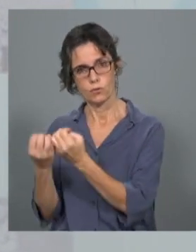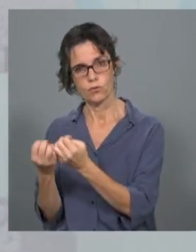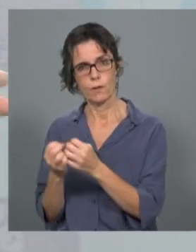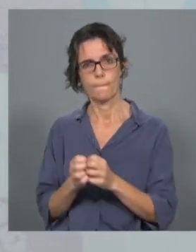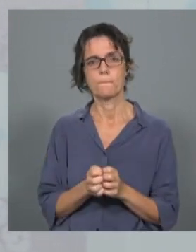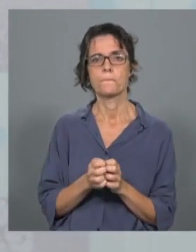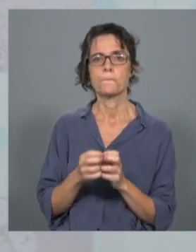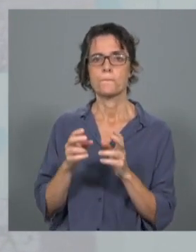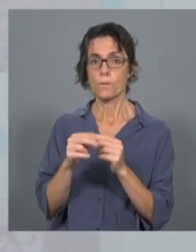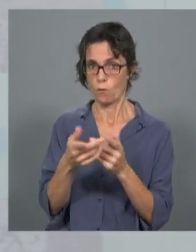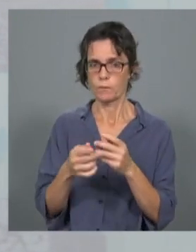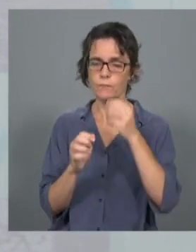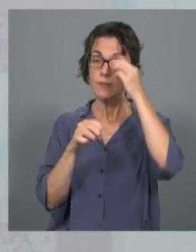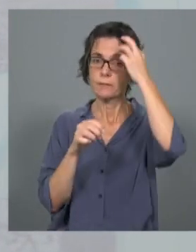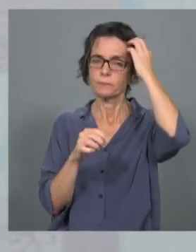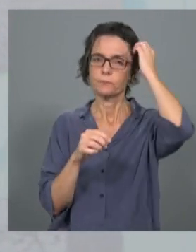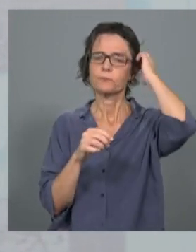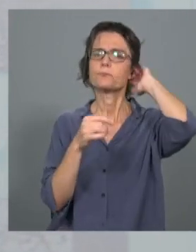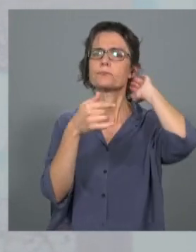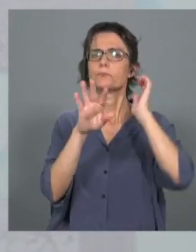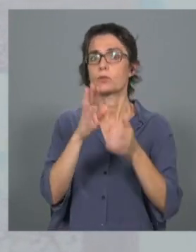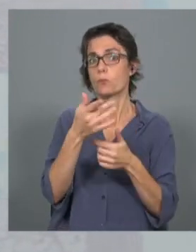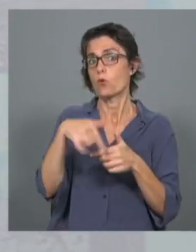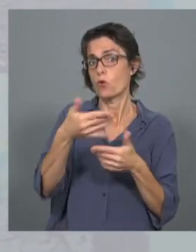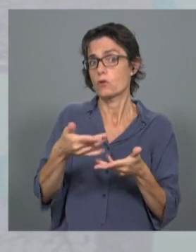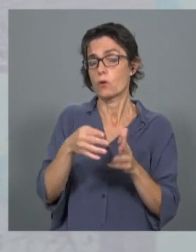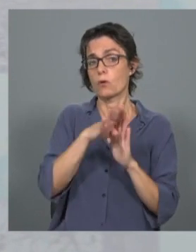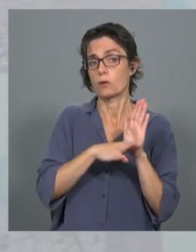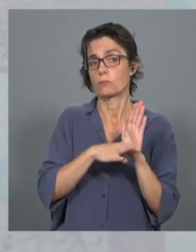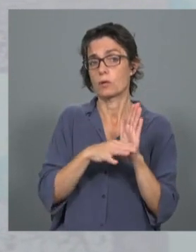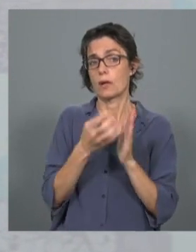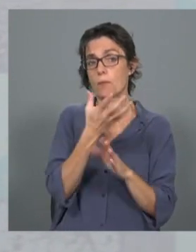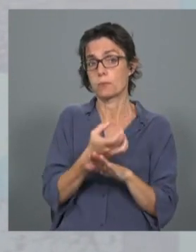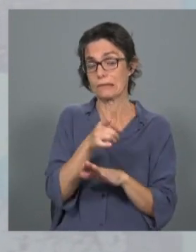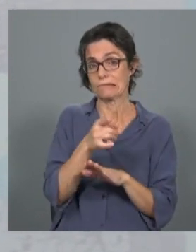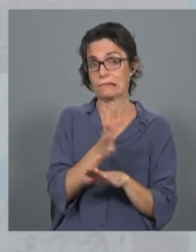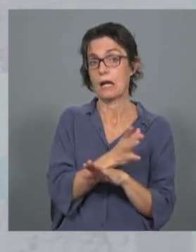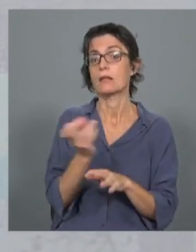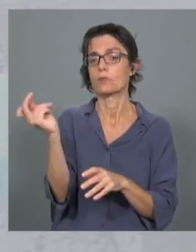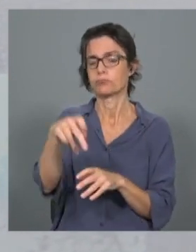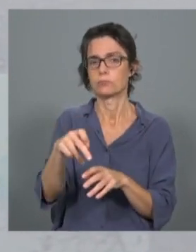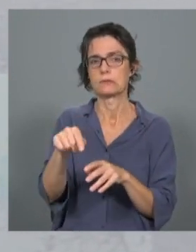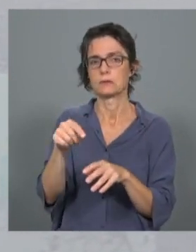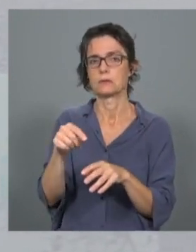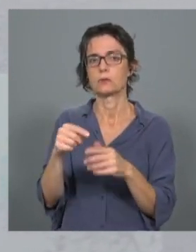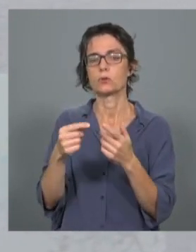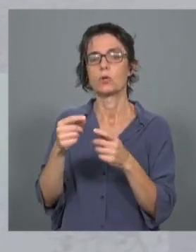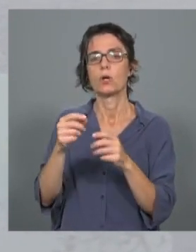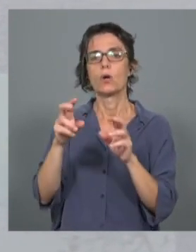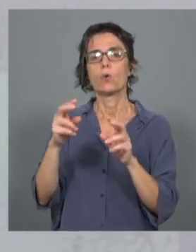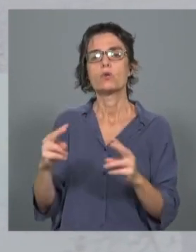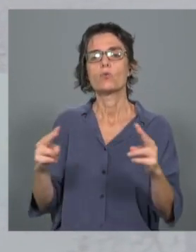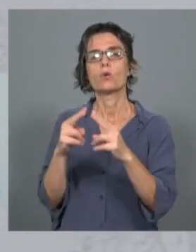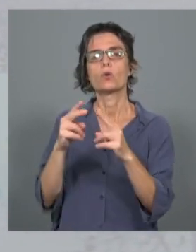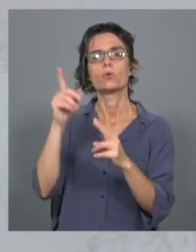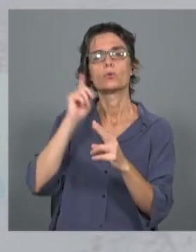até porque, e apesar de estarmos a gravar este programa antes desse encontro decorrer, o encontro sobre a economia de Francisco, sim. No